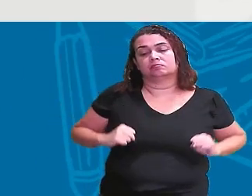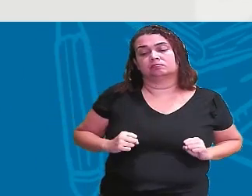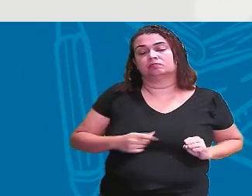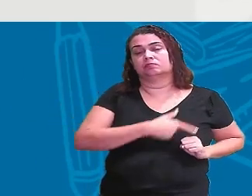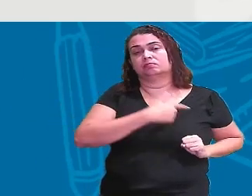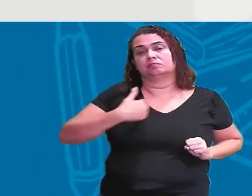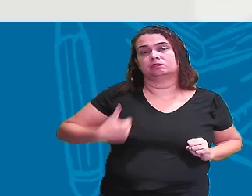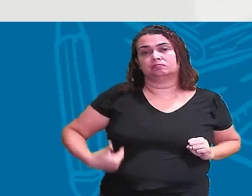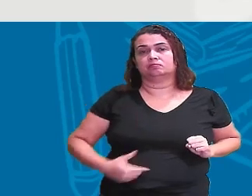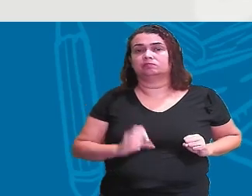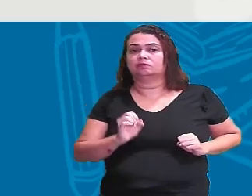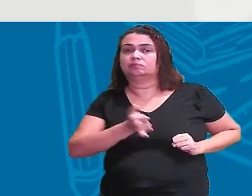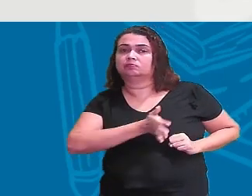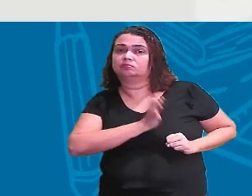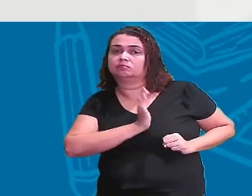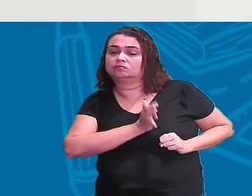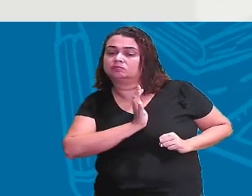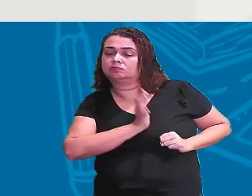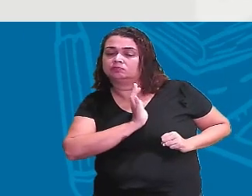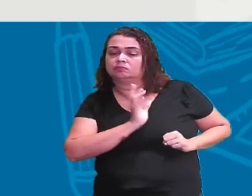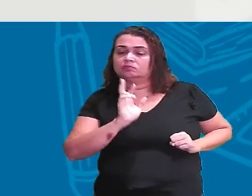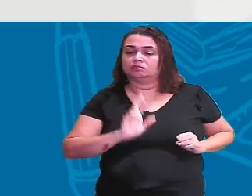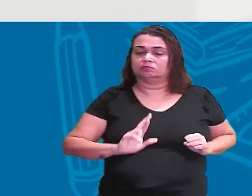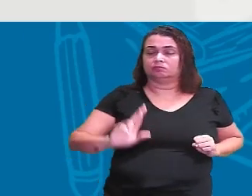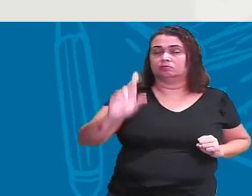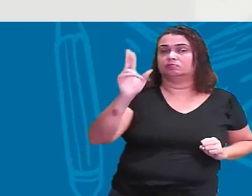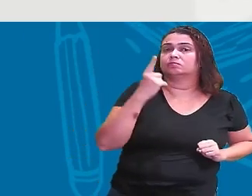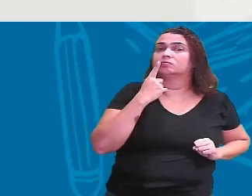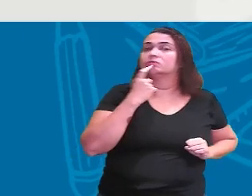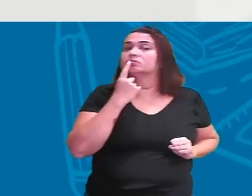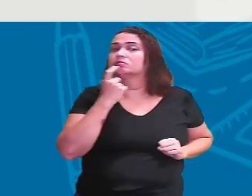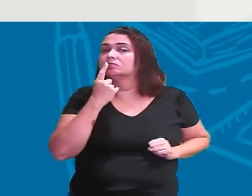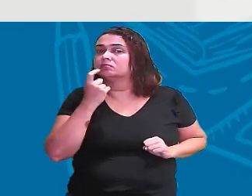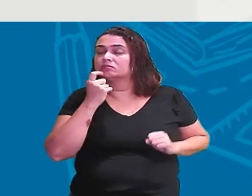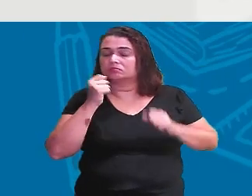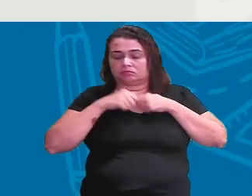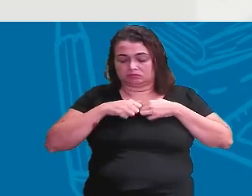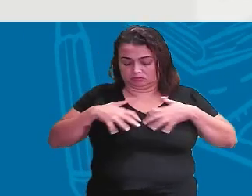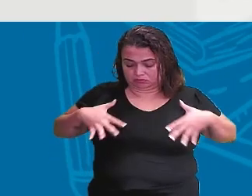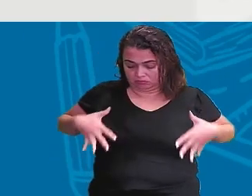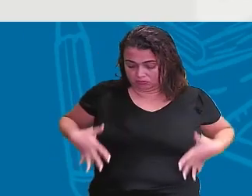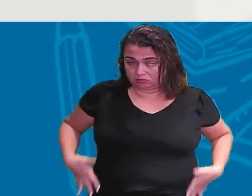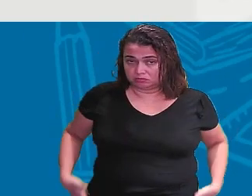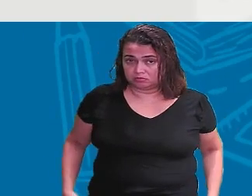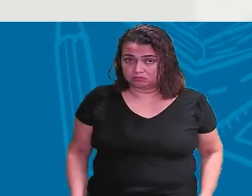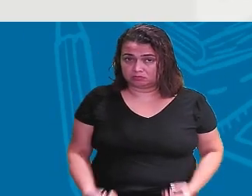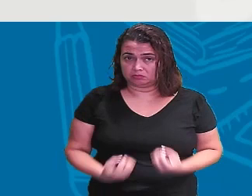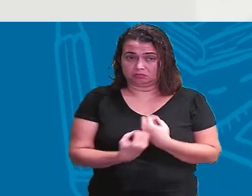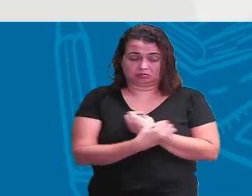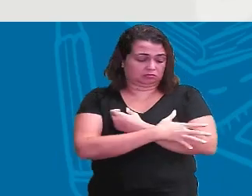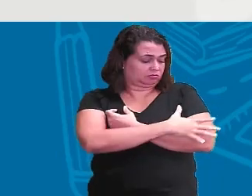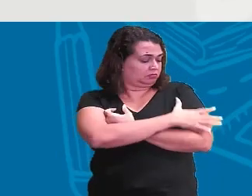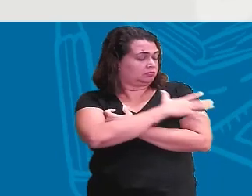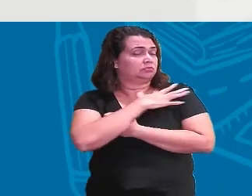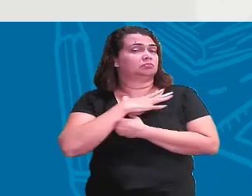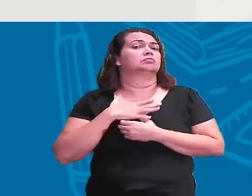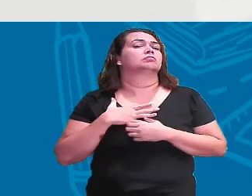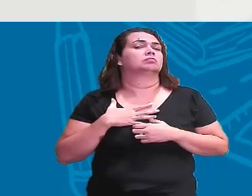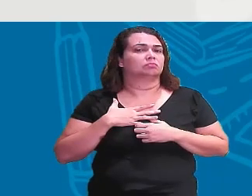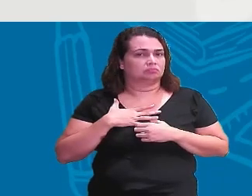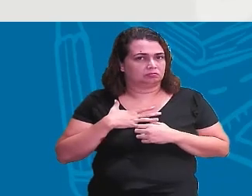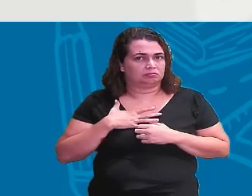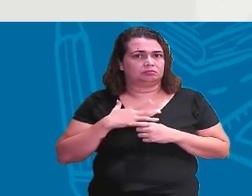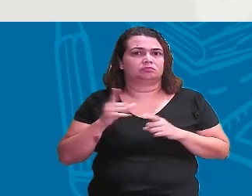ou cardiovascular é responsável pelo transporte de sangue no nosso corpo, no nosso organismo.